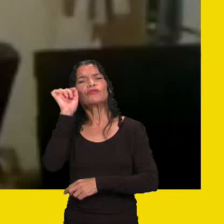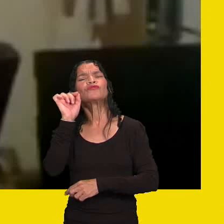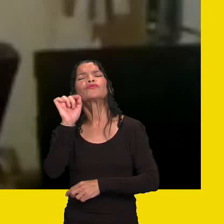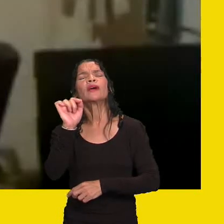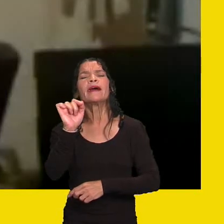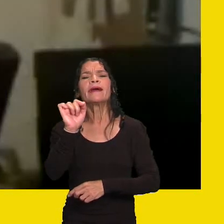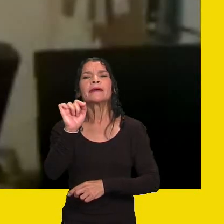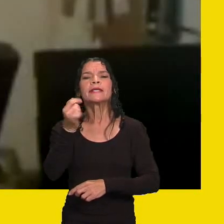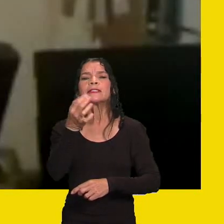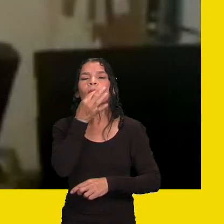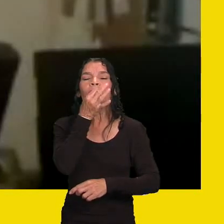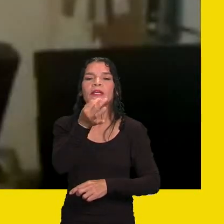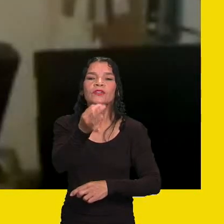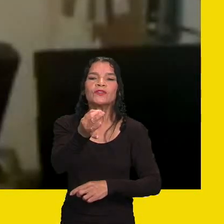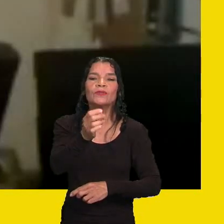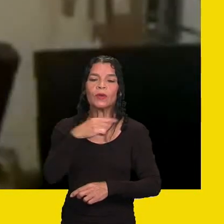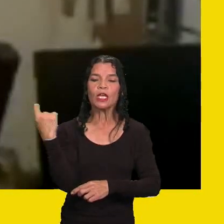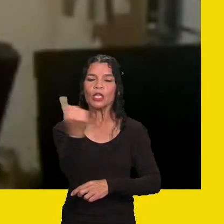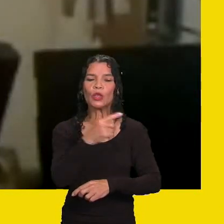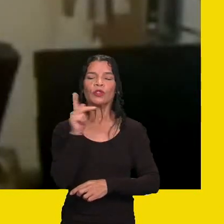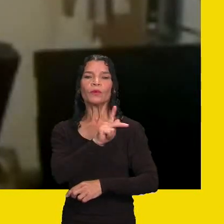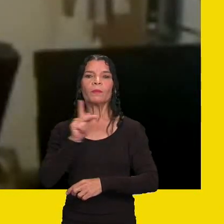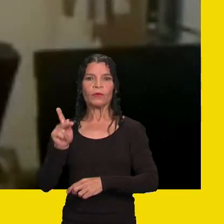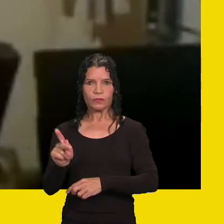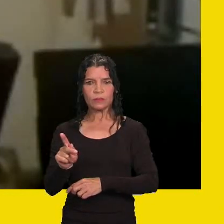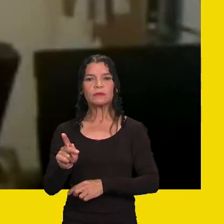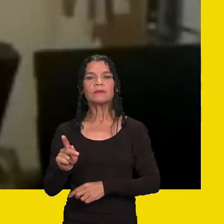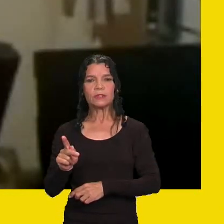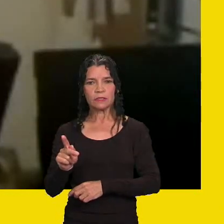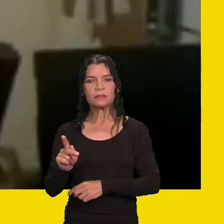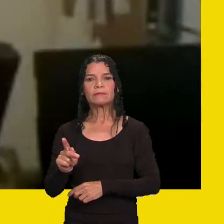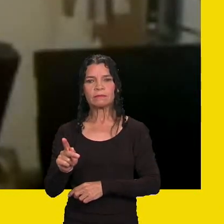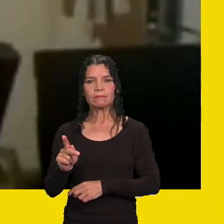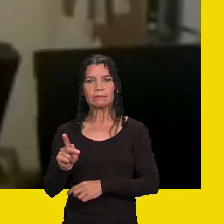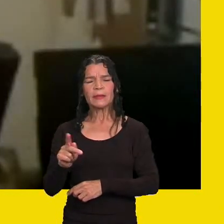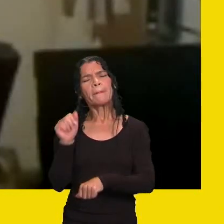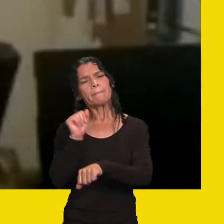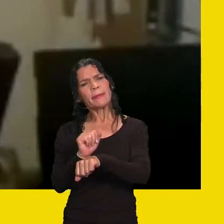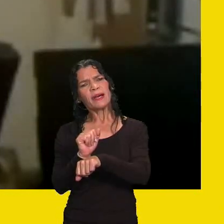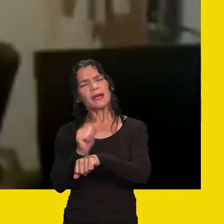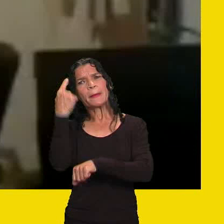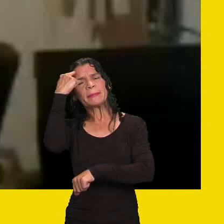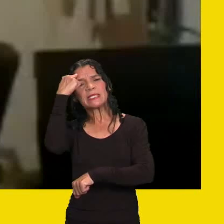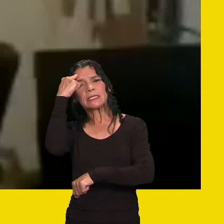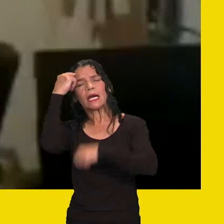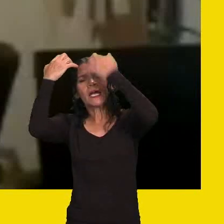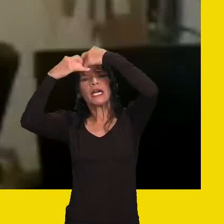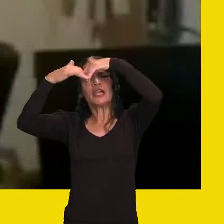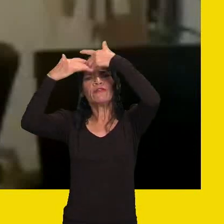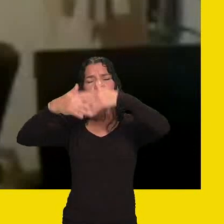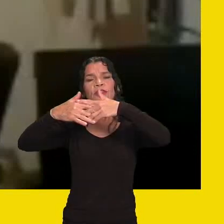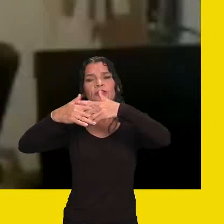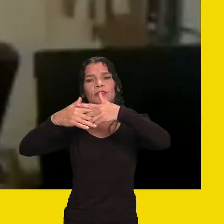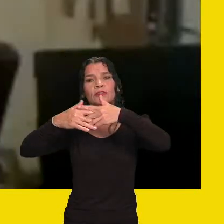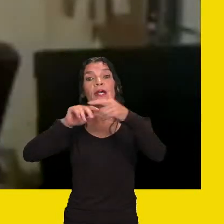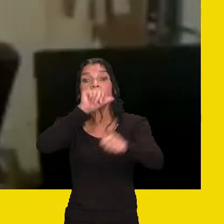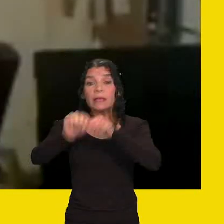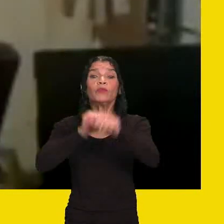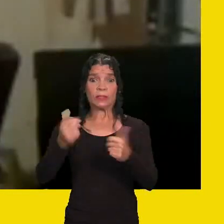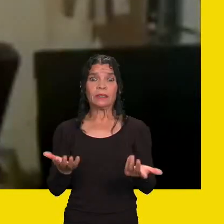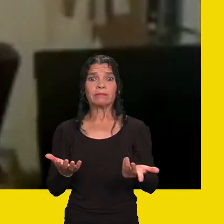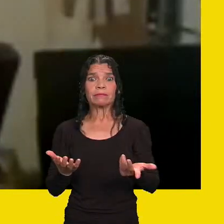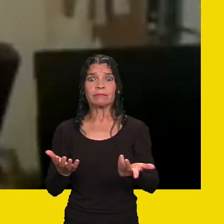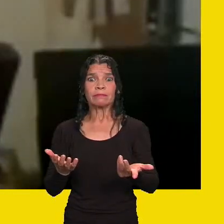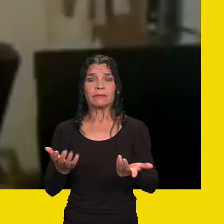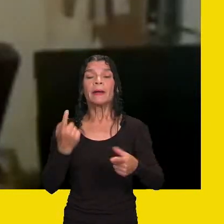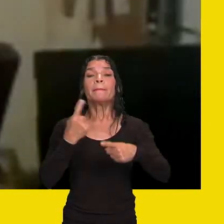são questões que a gente pode, como professor, parar para pensar e estar sempre, porque normalmente